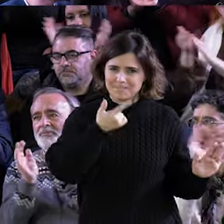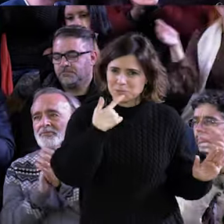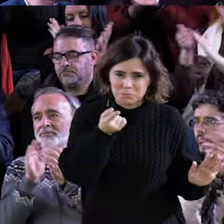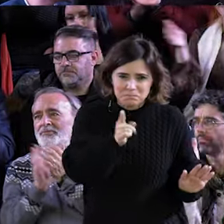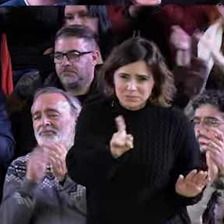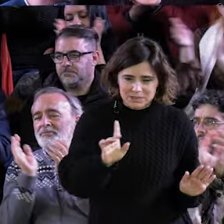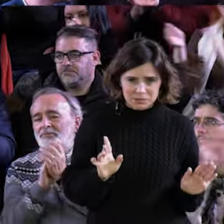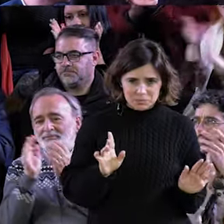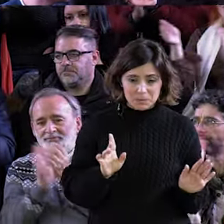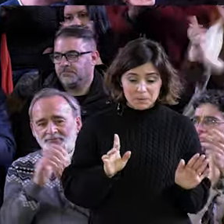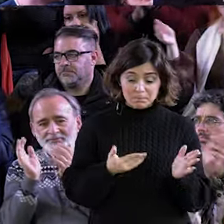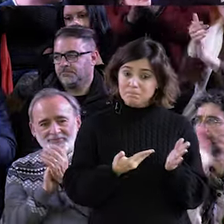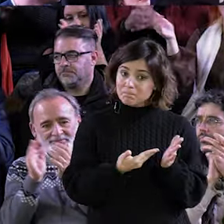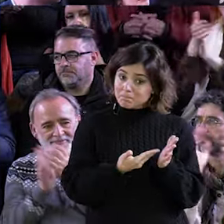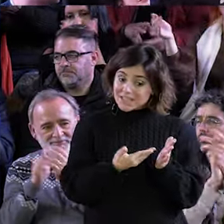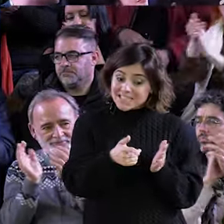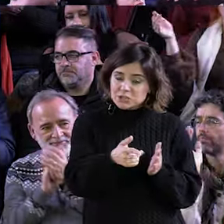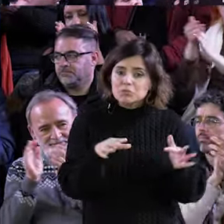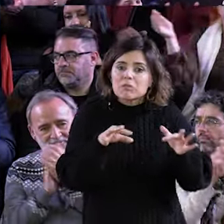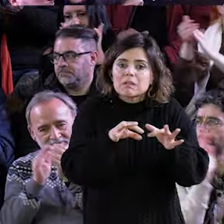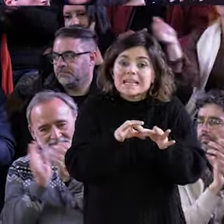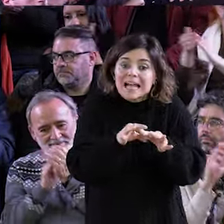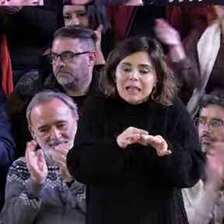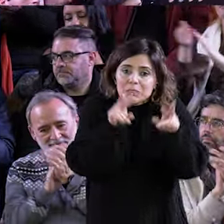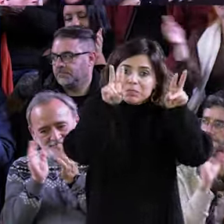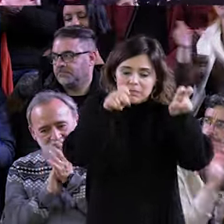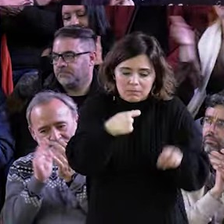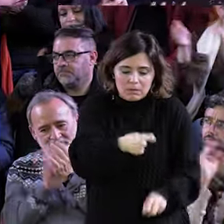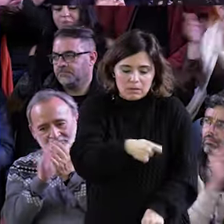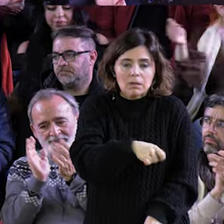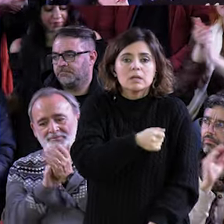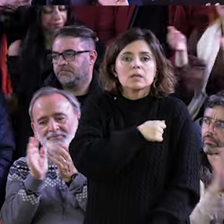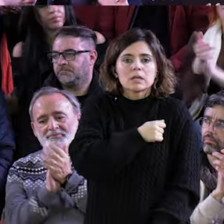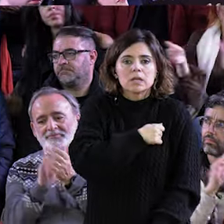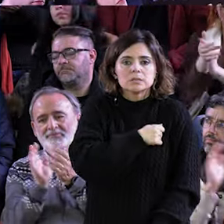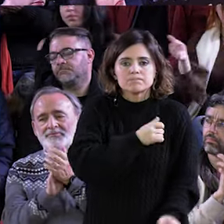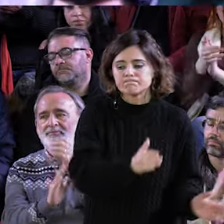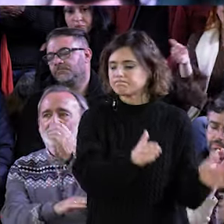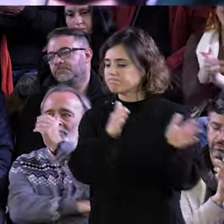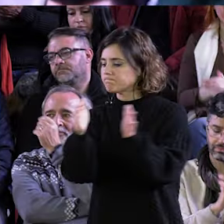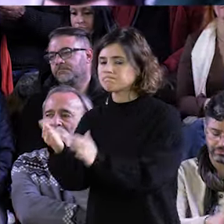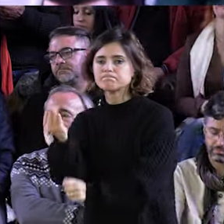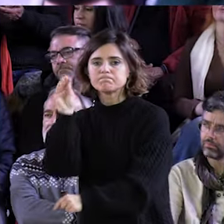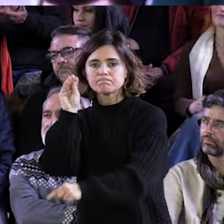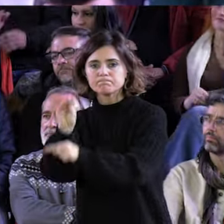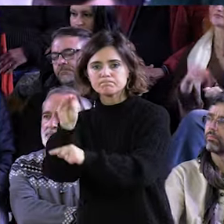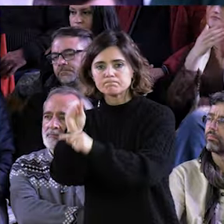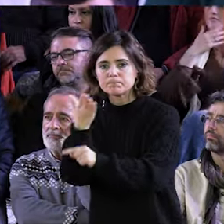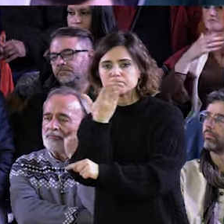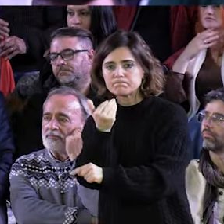Isto em relação às rendas. E quanto aos empréstimos? Fechadas as